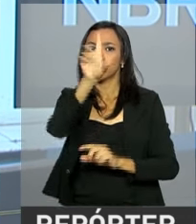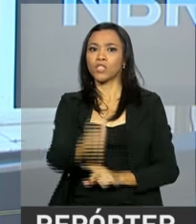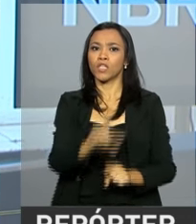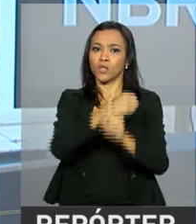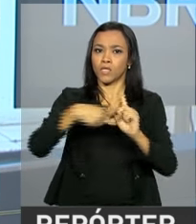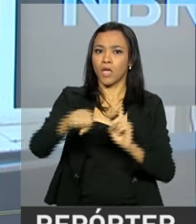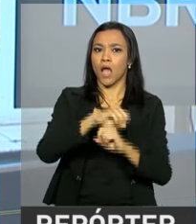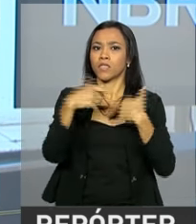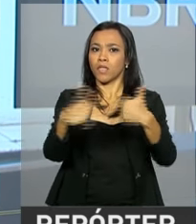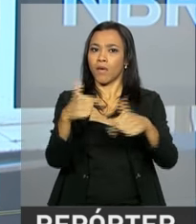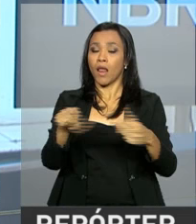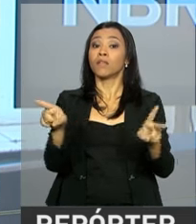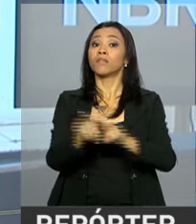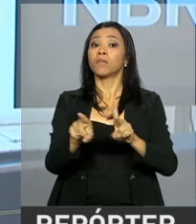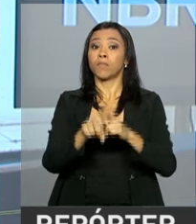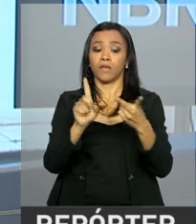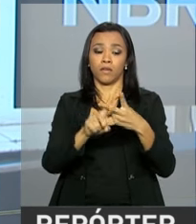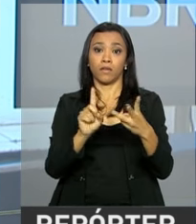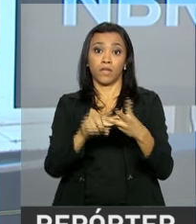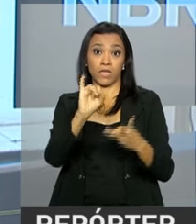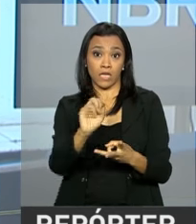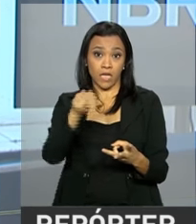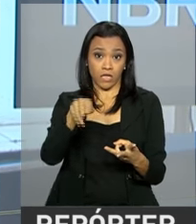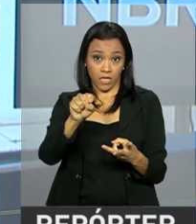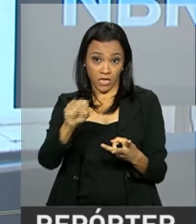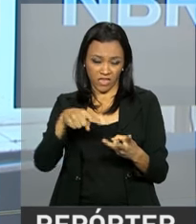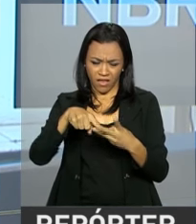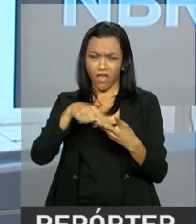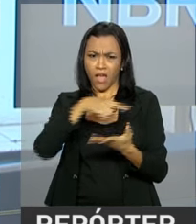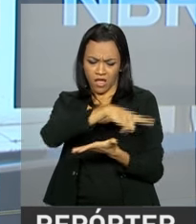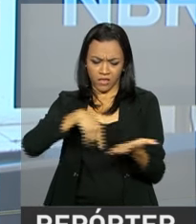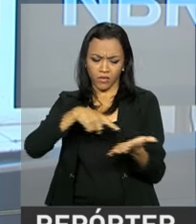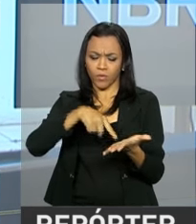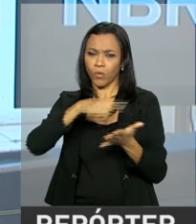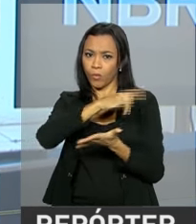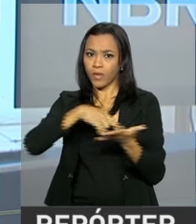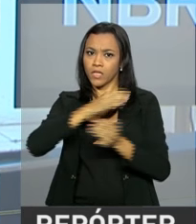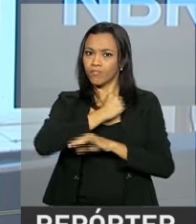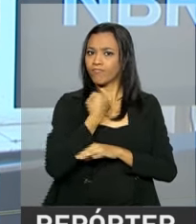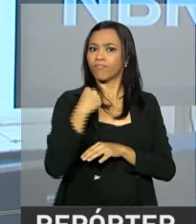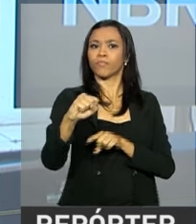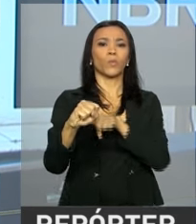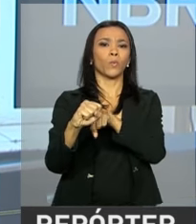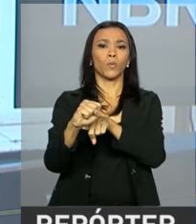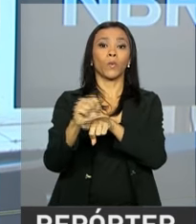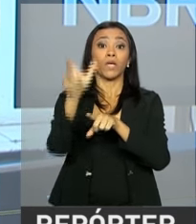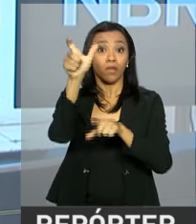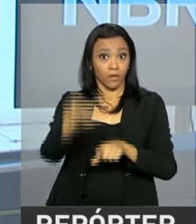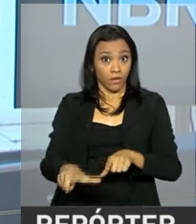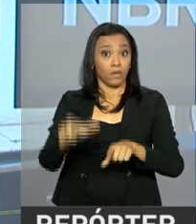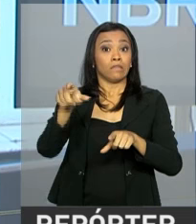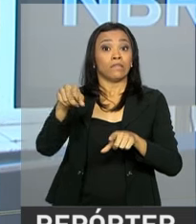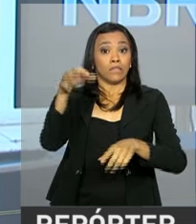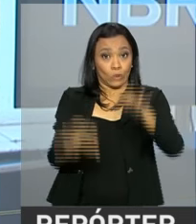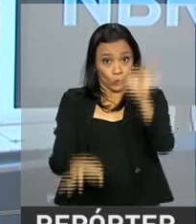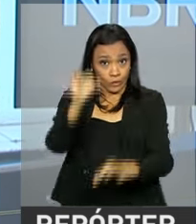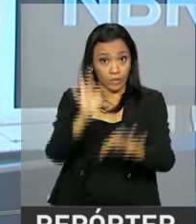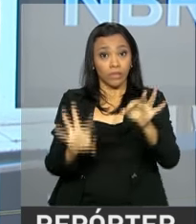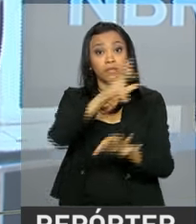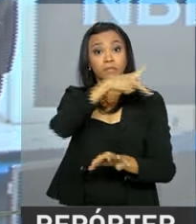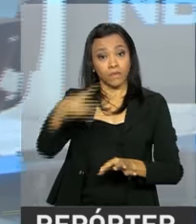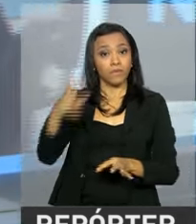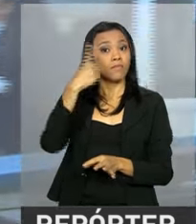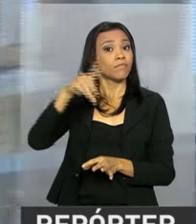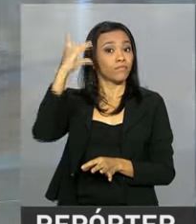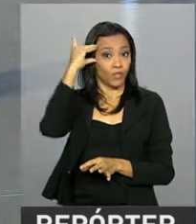trabalhistas e previdenciários a nota rebate informações divulgadas durante a sessão de julgamento da presidente afastada Dilma russef